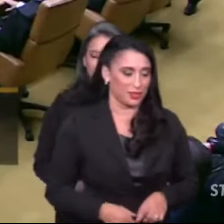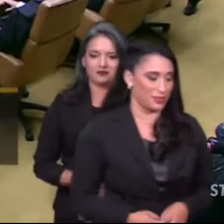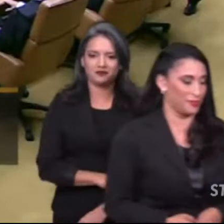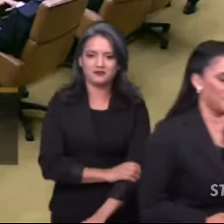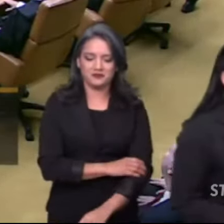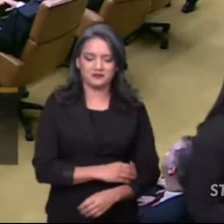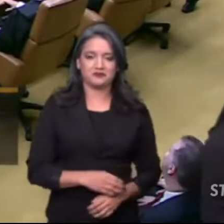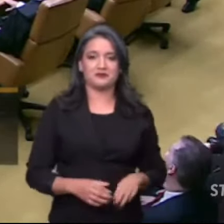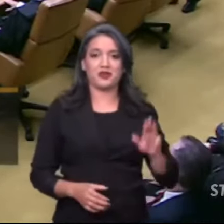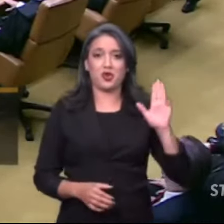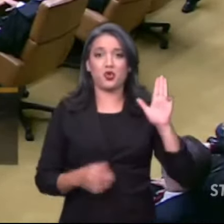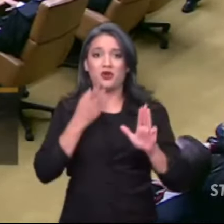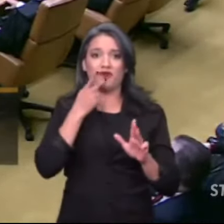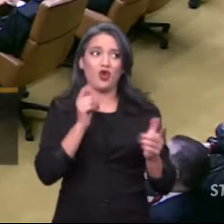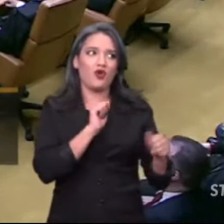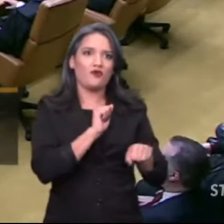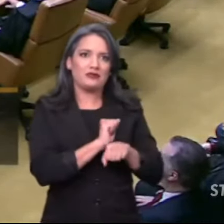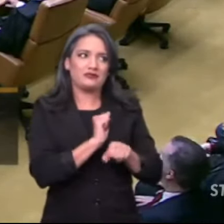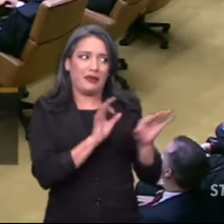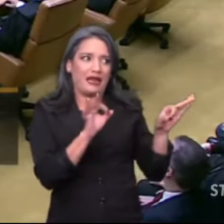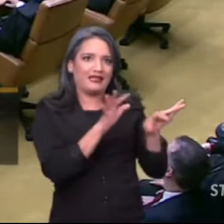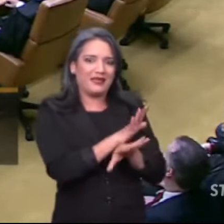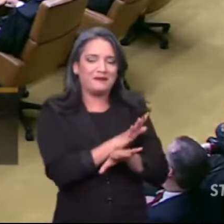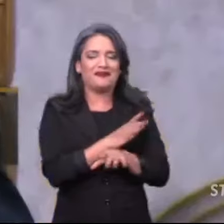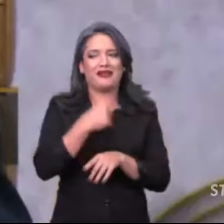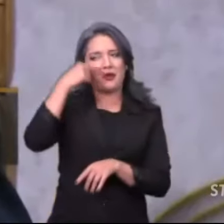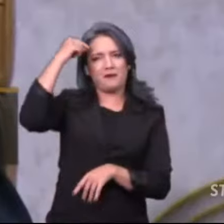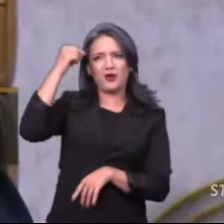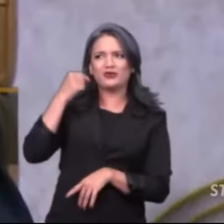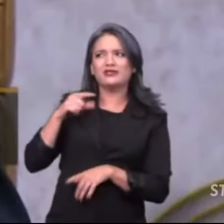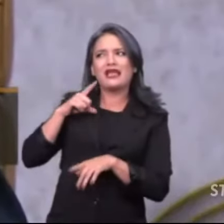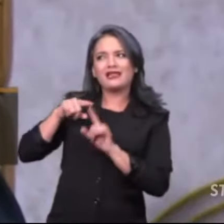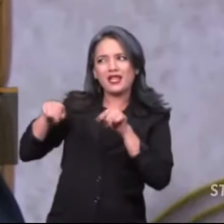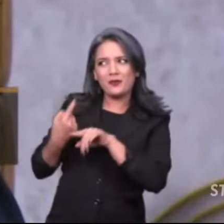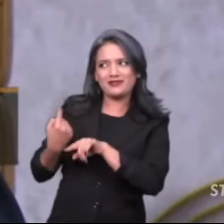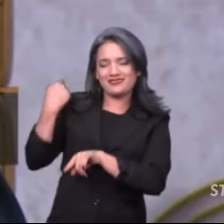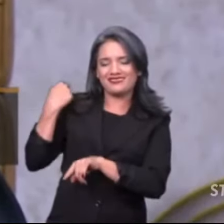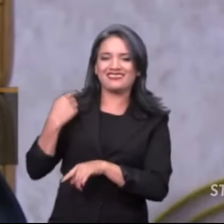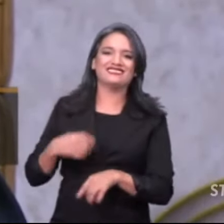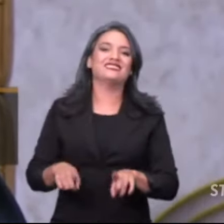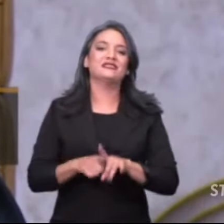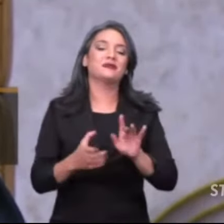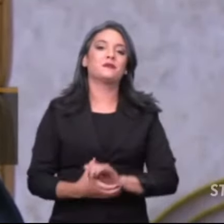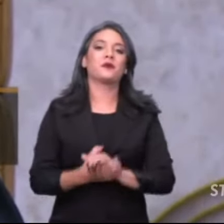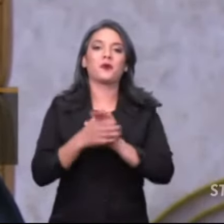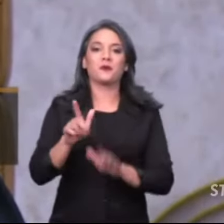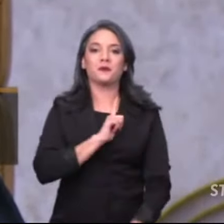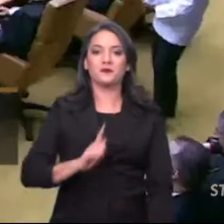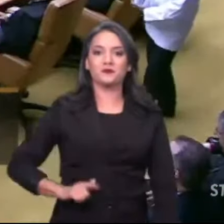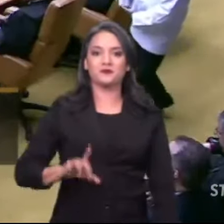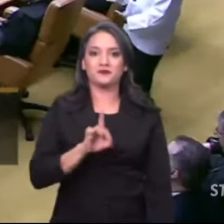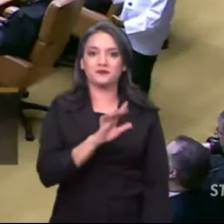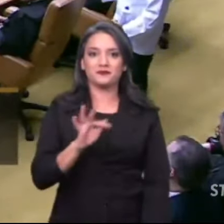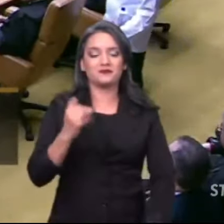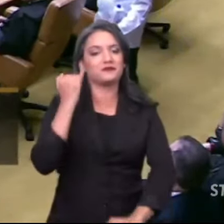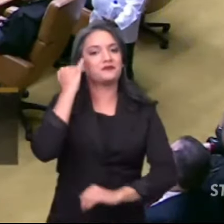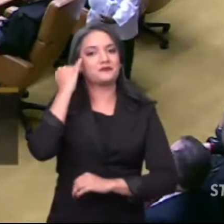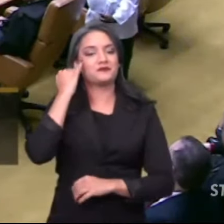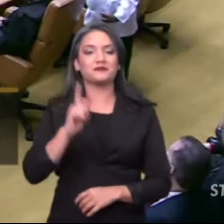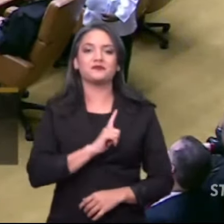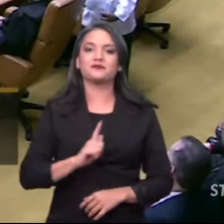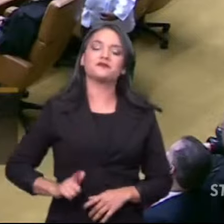tem uma salinha ali atrás. Cumprimento igualmente o governador do Distrito Federal, doutor Ibanez Rocha, o governador do Estado